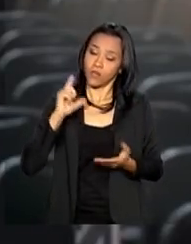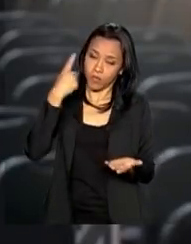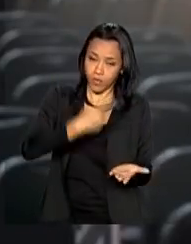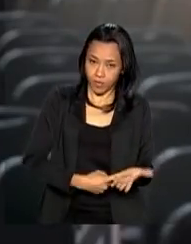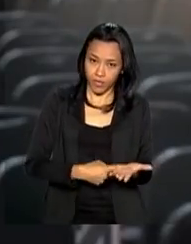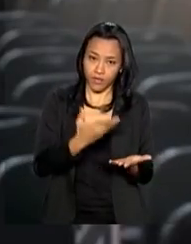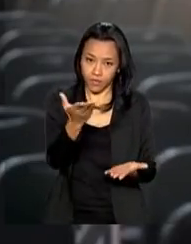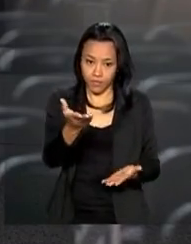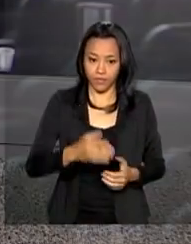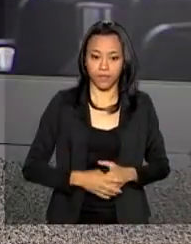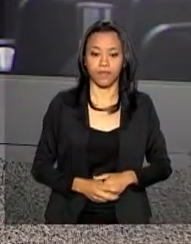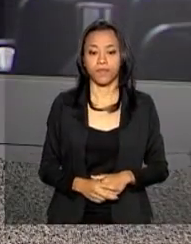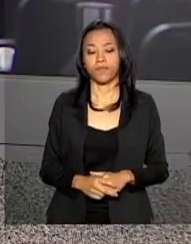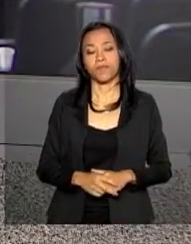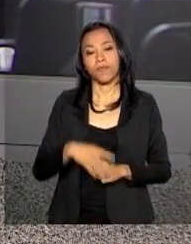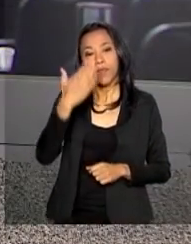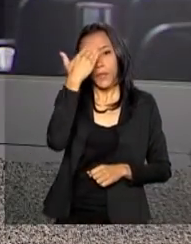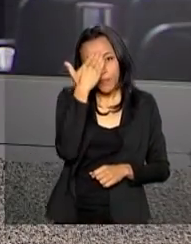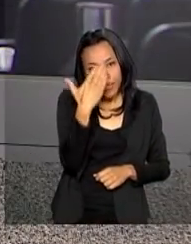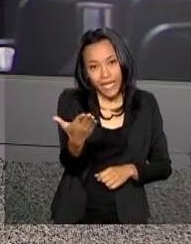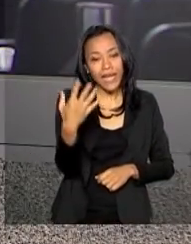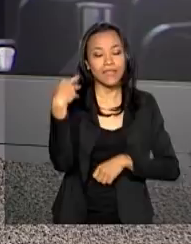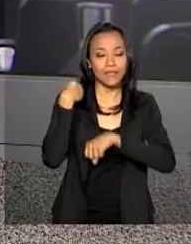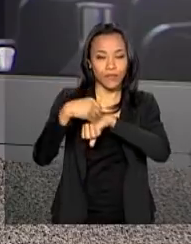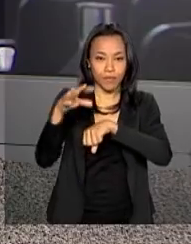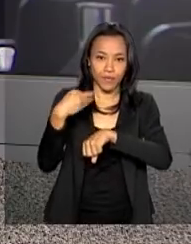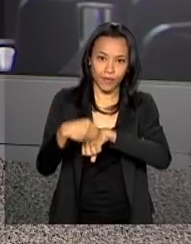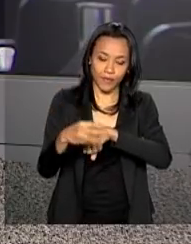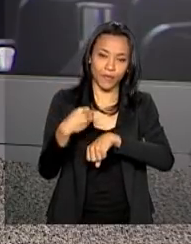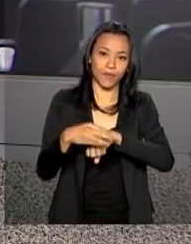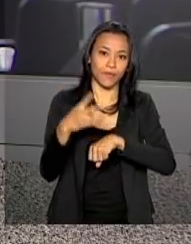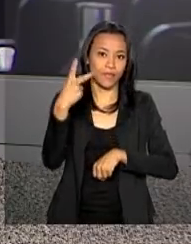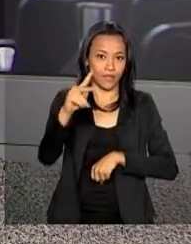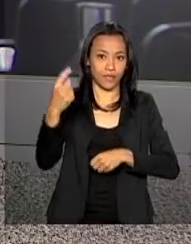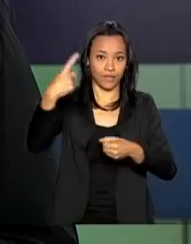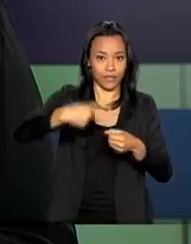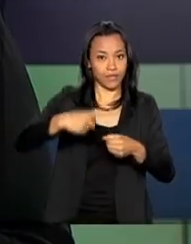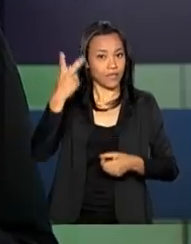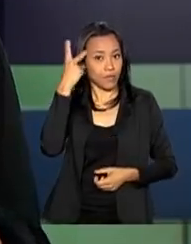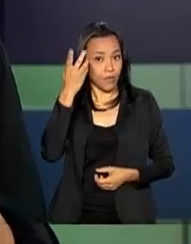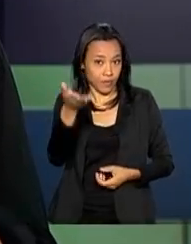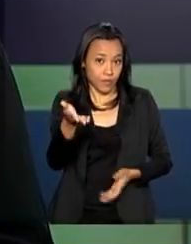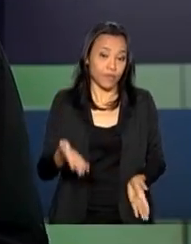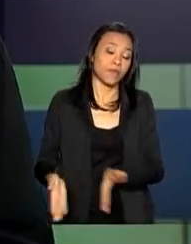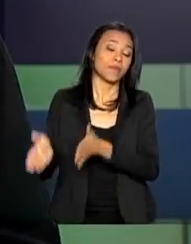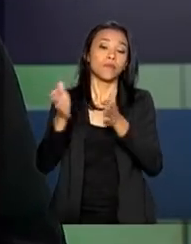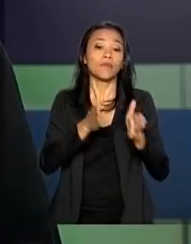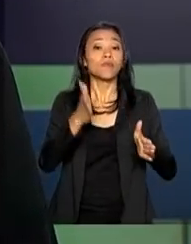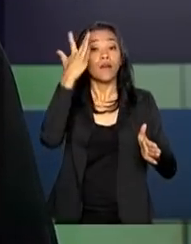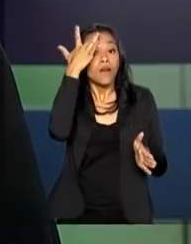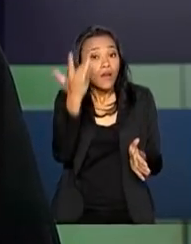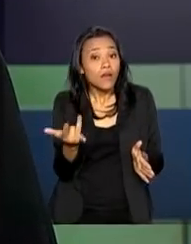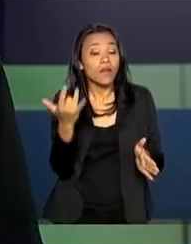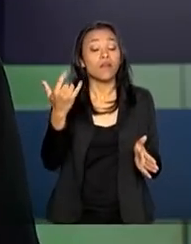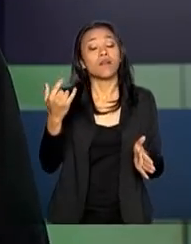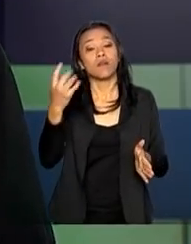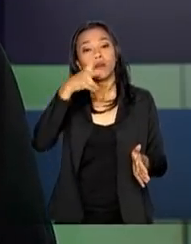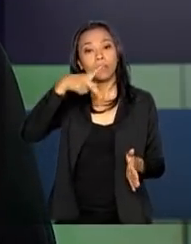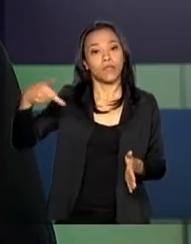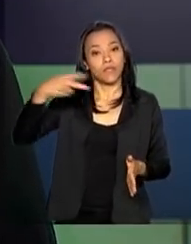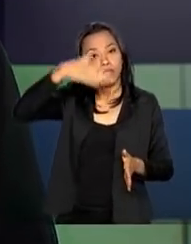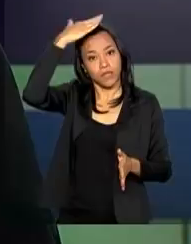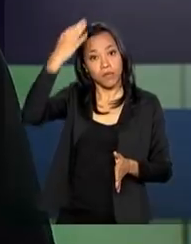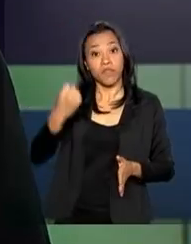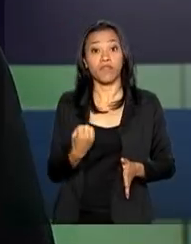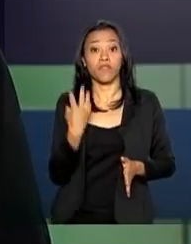oficial. Renata. Obrigada, Ricardo, pelas suas informações ao vivo, direto de Campinas. E olha, amanhã o presidente Michel Temer embarca